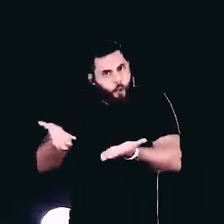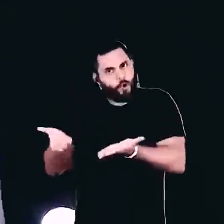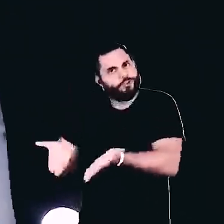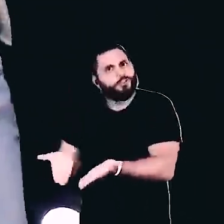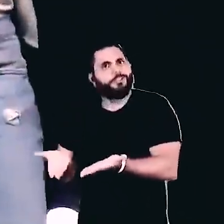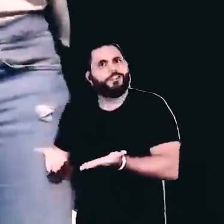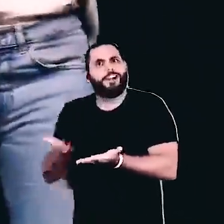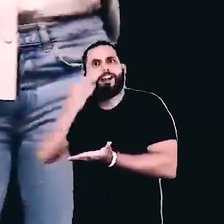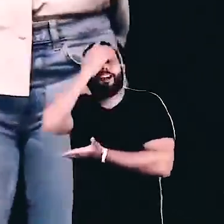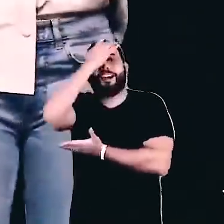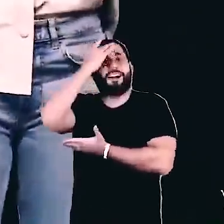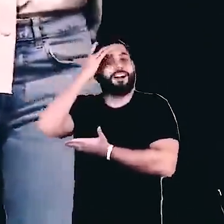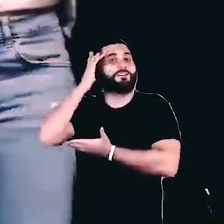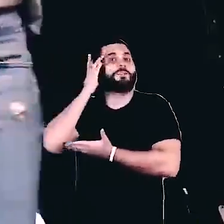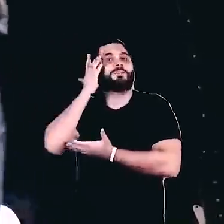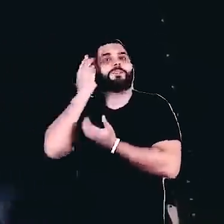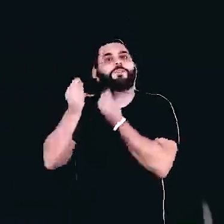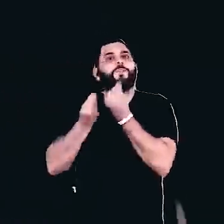mundo